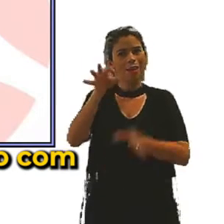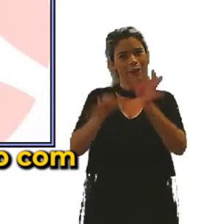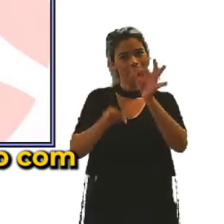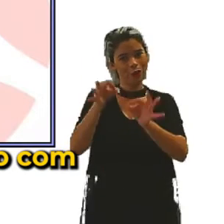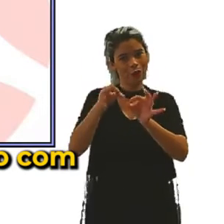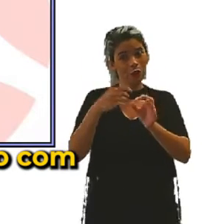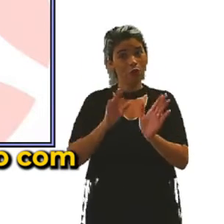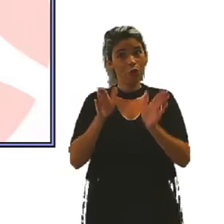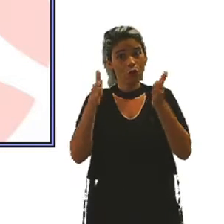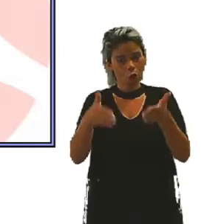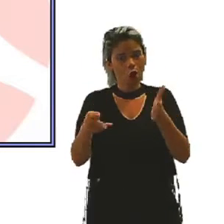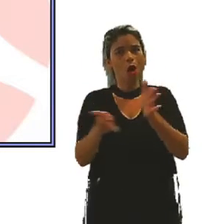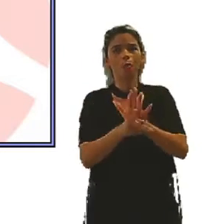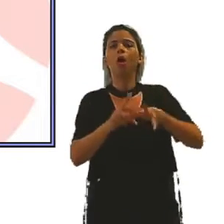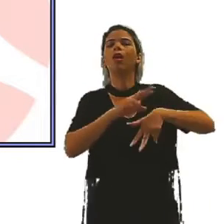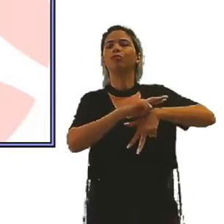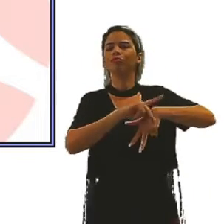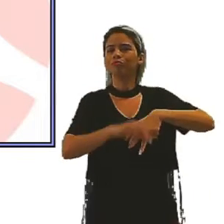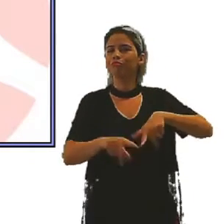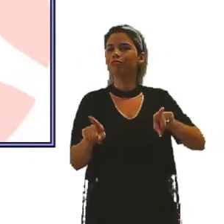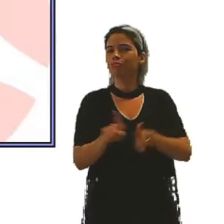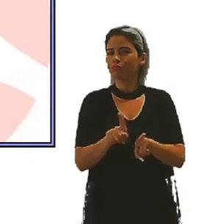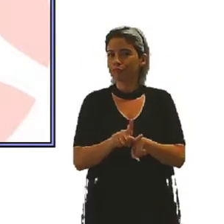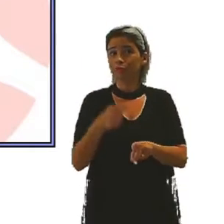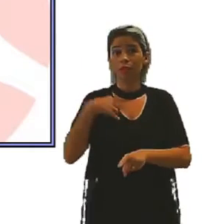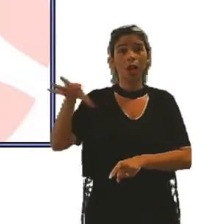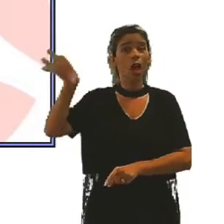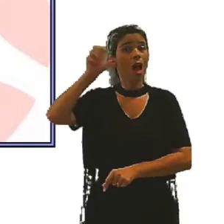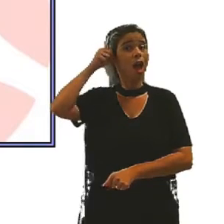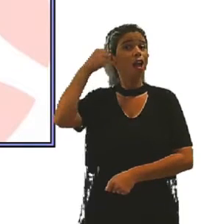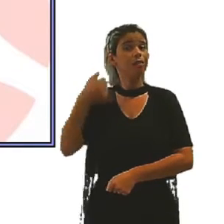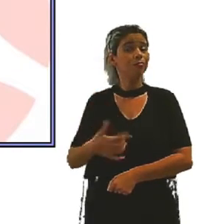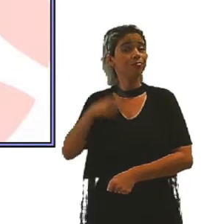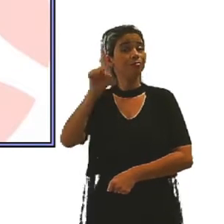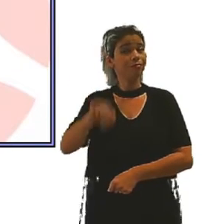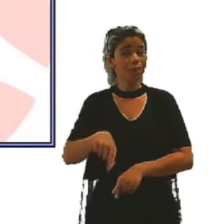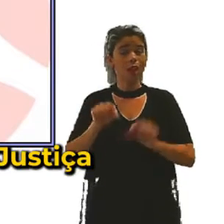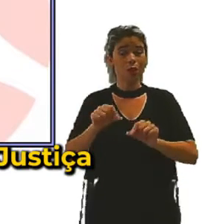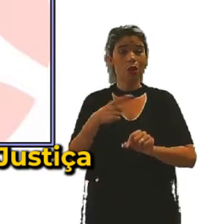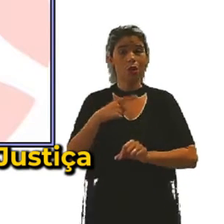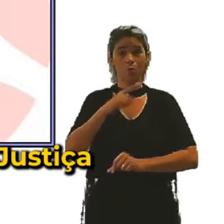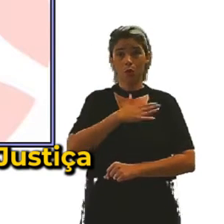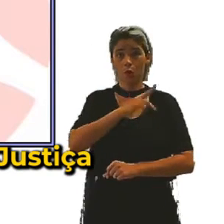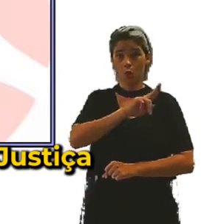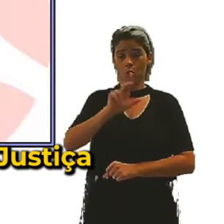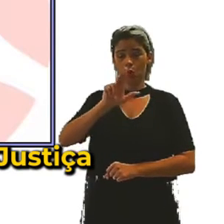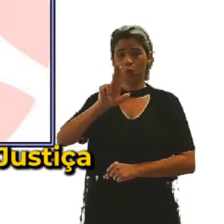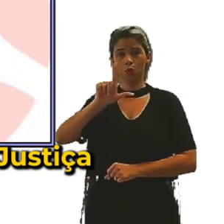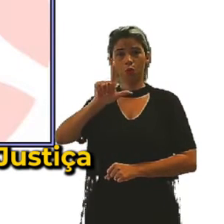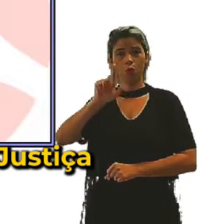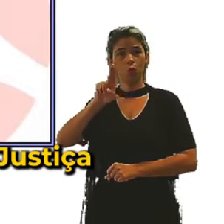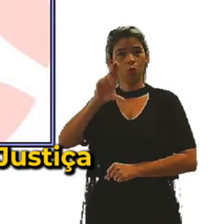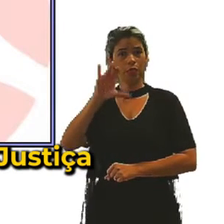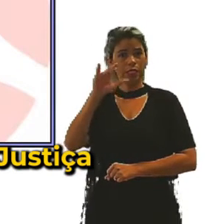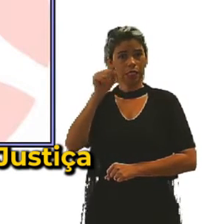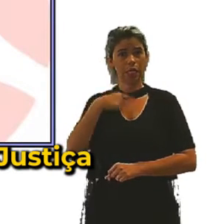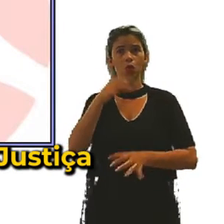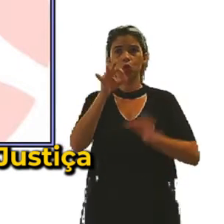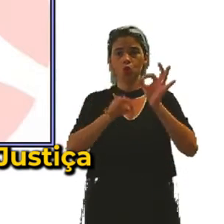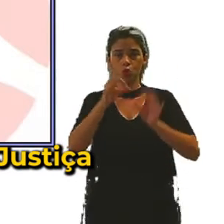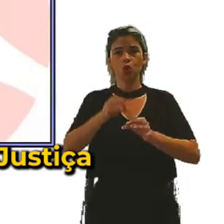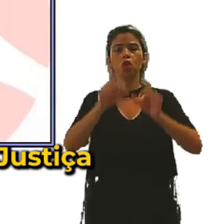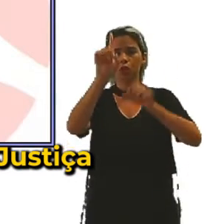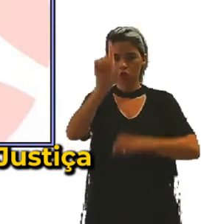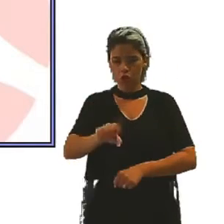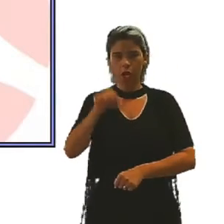com perspectiva de gênero. Faço minha autodescrição, né, sou Luciana Rocha, né, juíza de direito aqui do Tribunal de